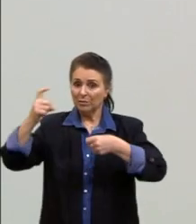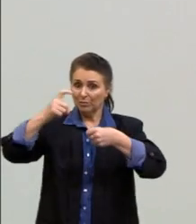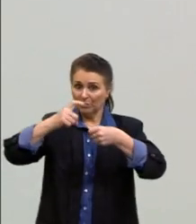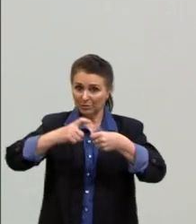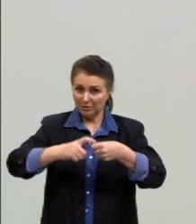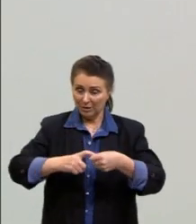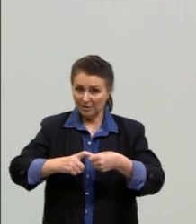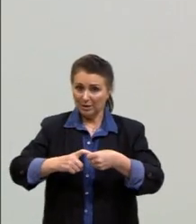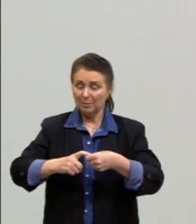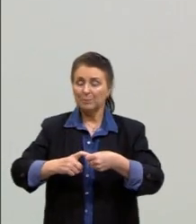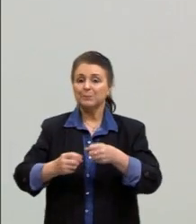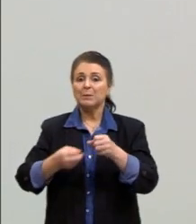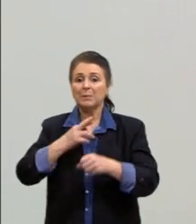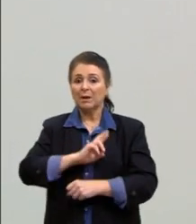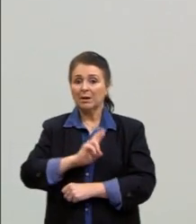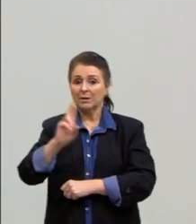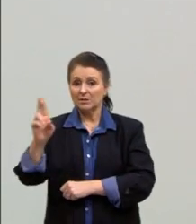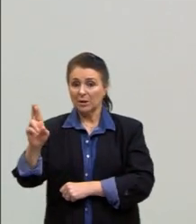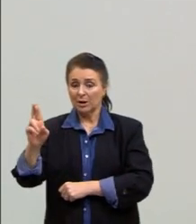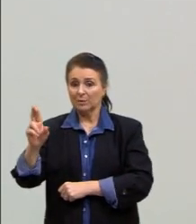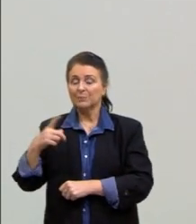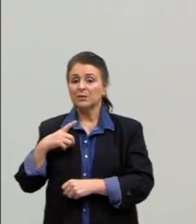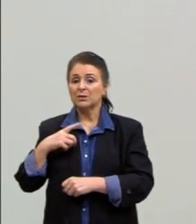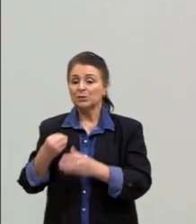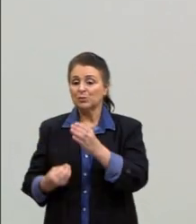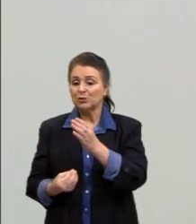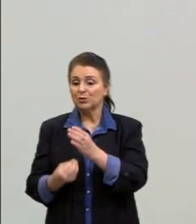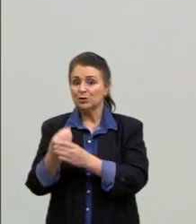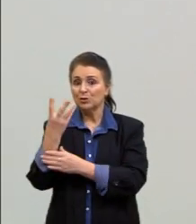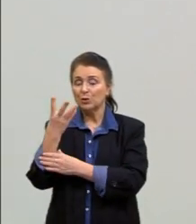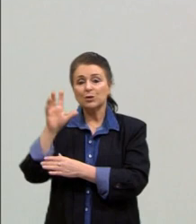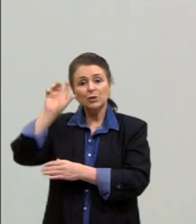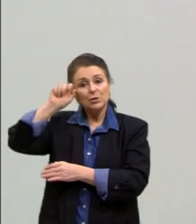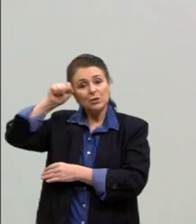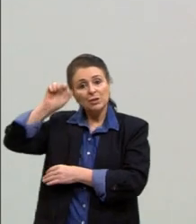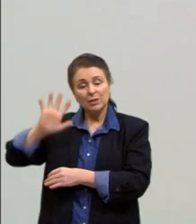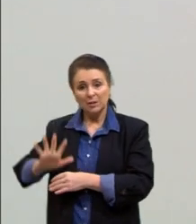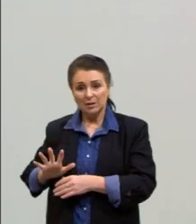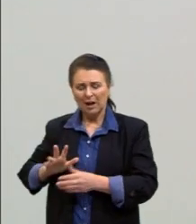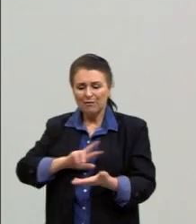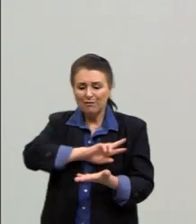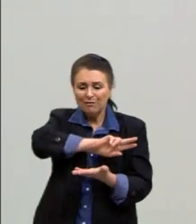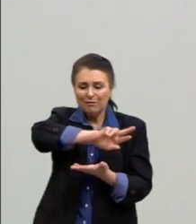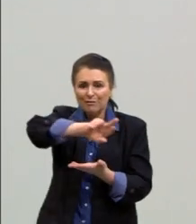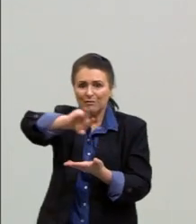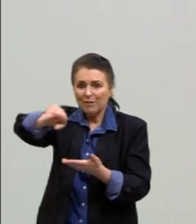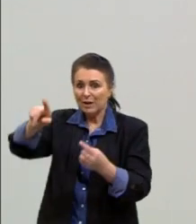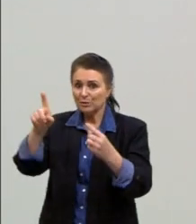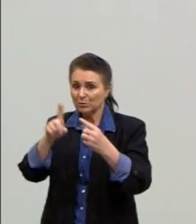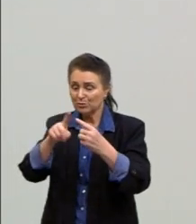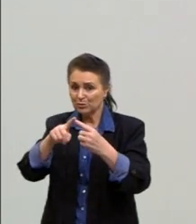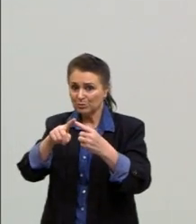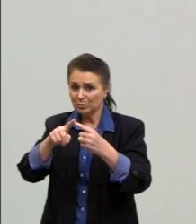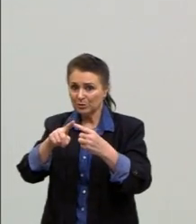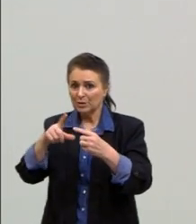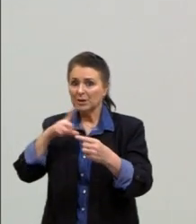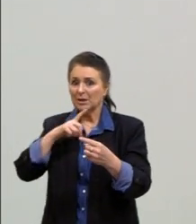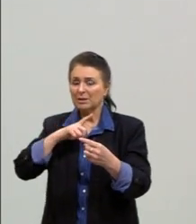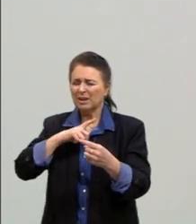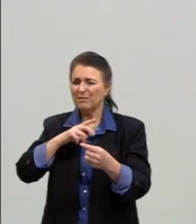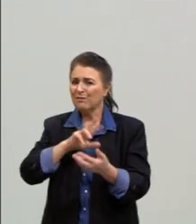matrizes africanas como candomblé a umbanda Quimbanda né aqui no Rio Grande do Sul Ubatuba